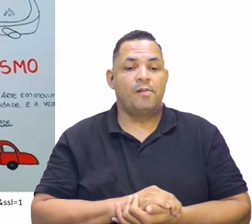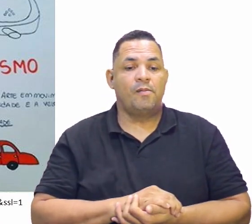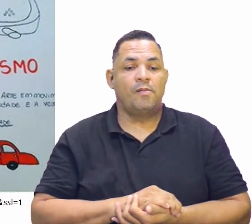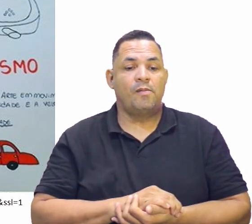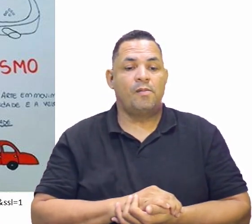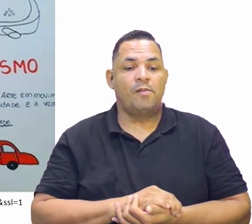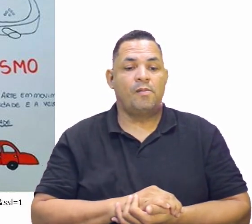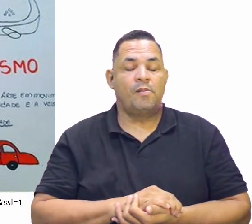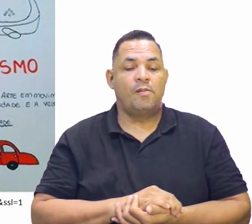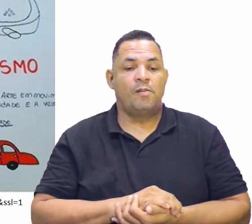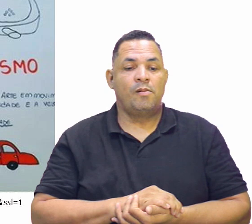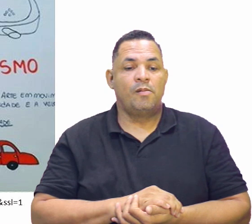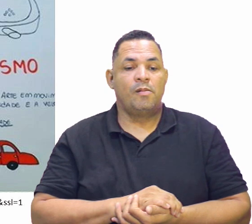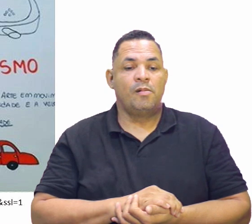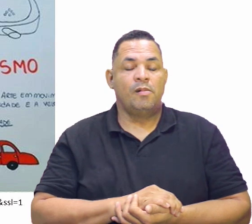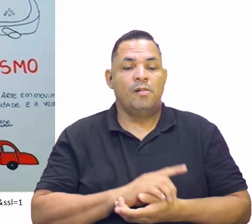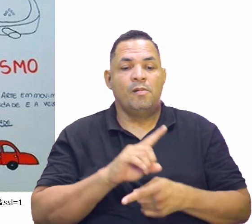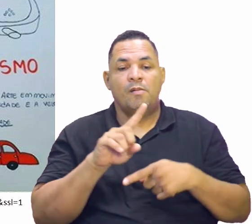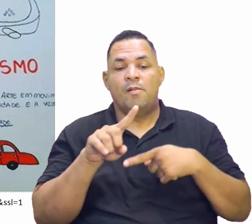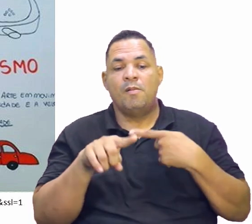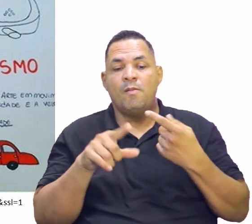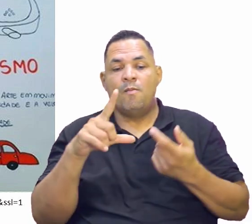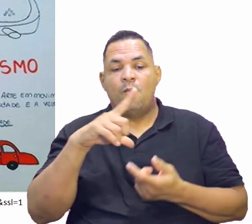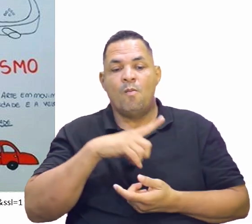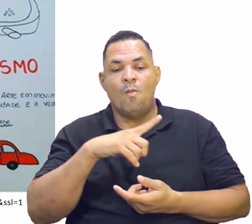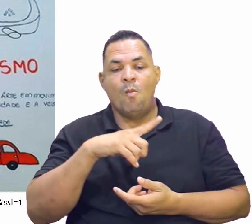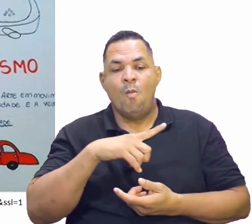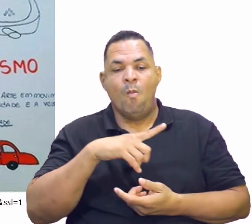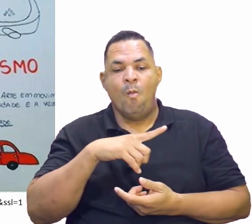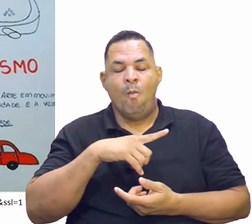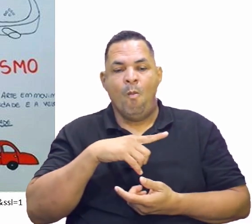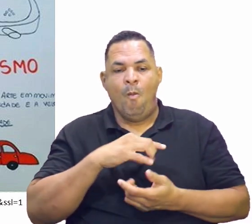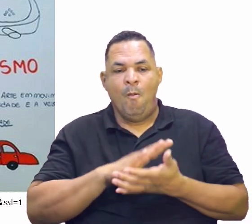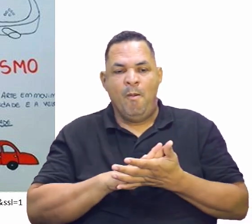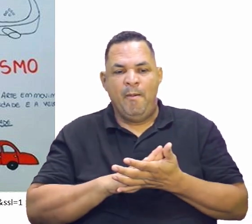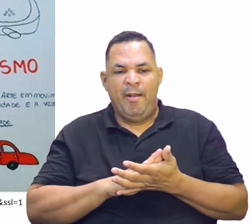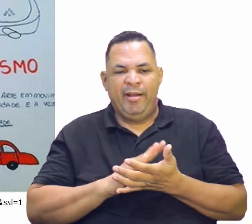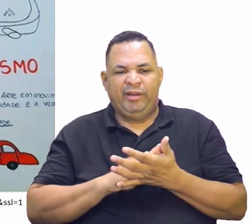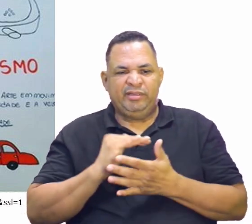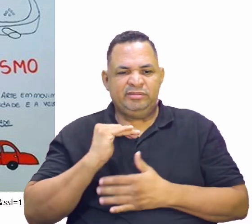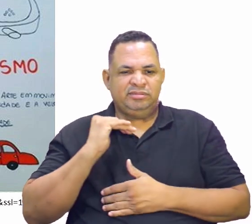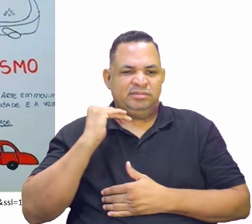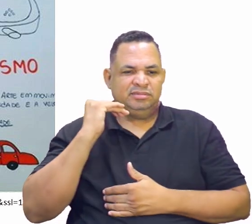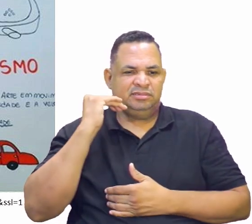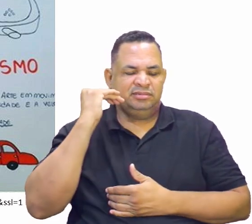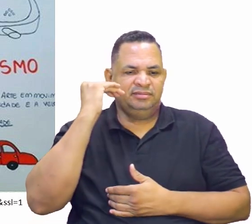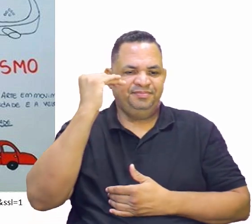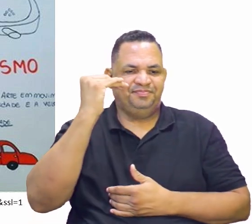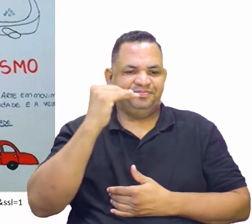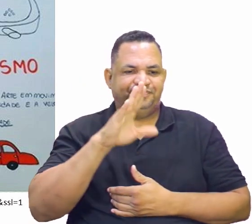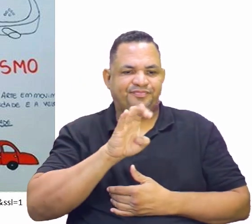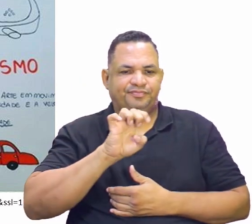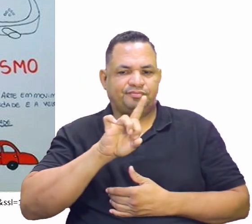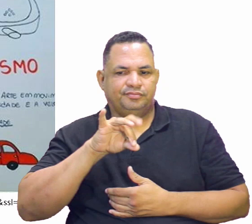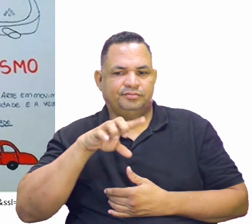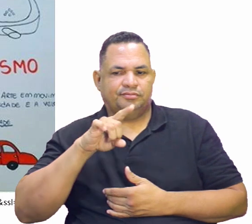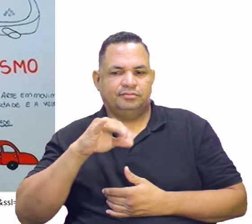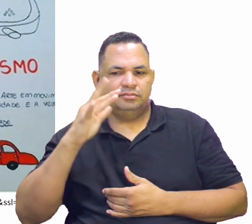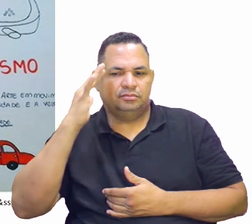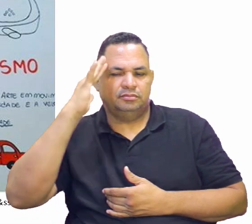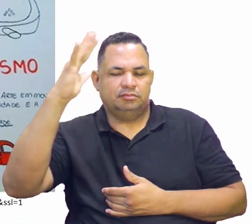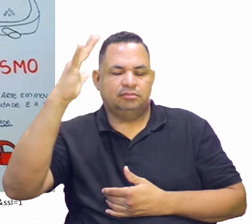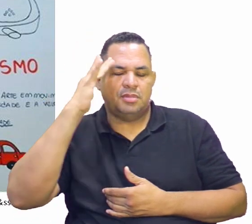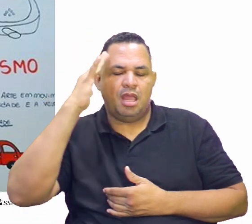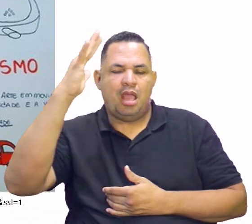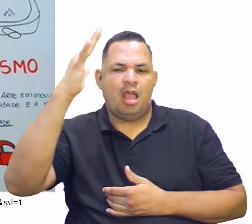cubismo. Logo em seguida, nós temos o quê? O surrealismo, né? Que é a questão dos sonhos,